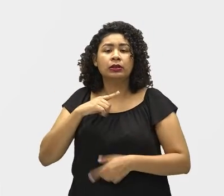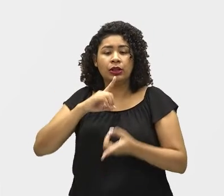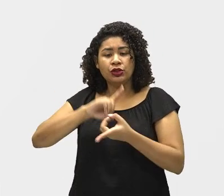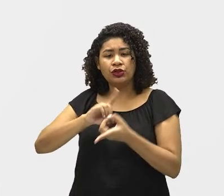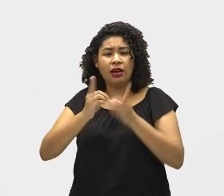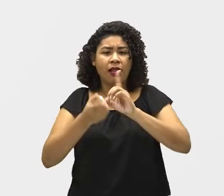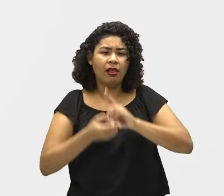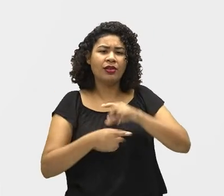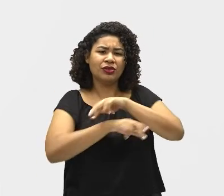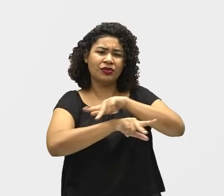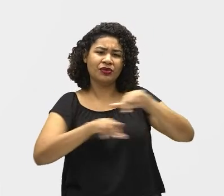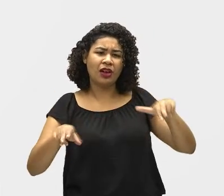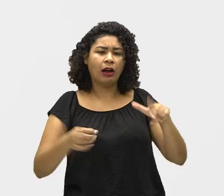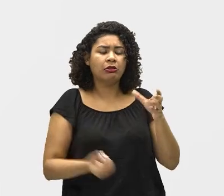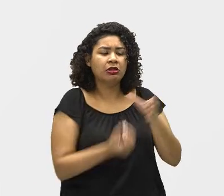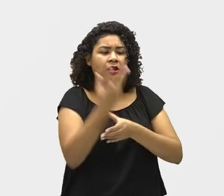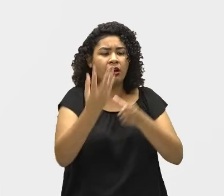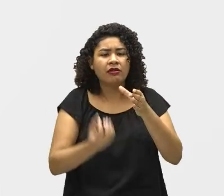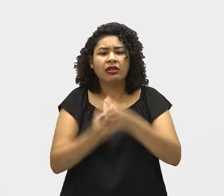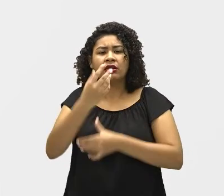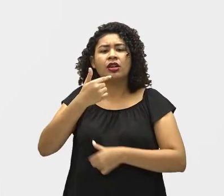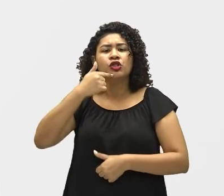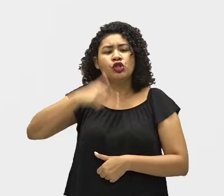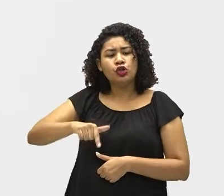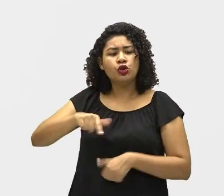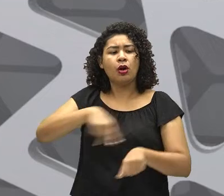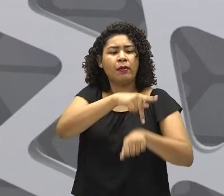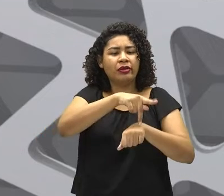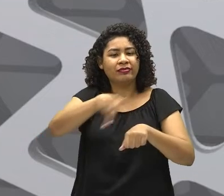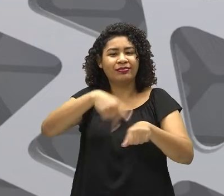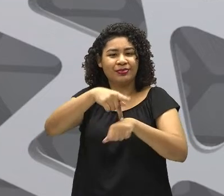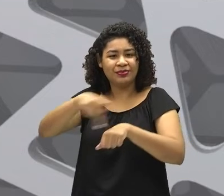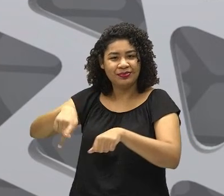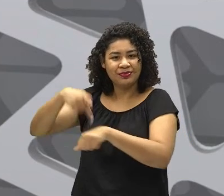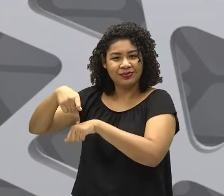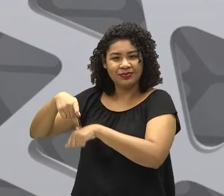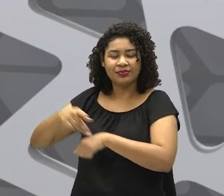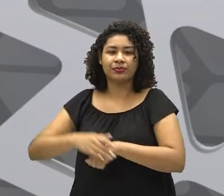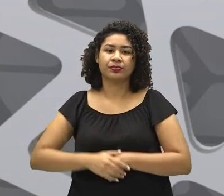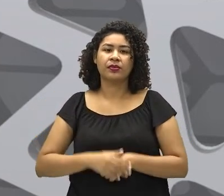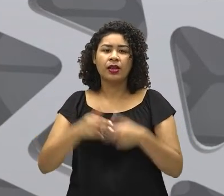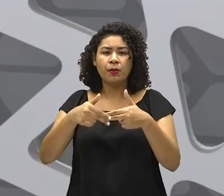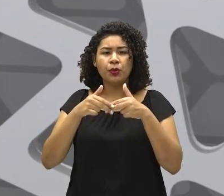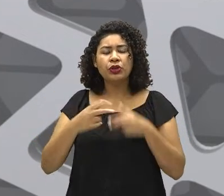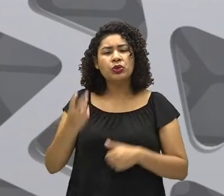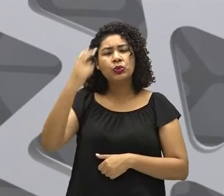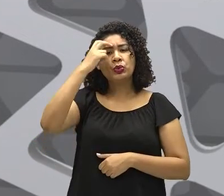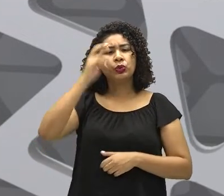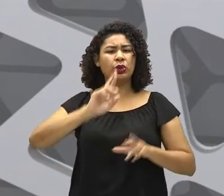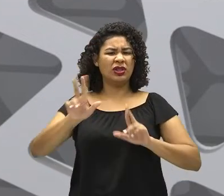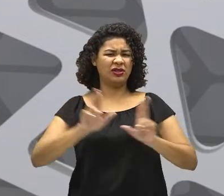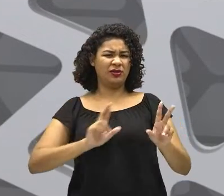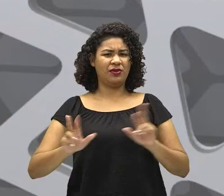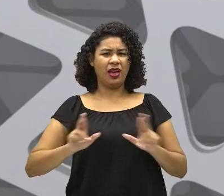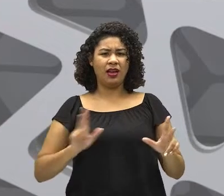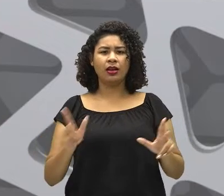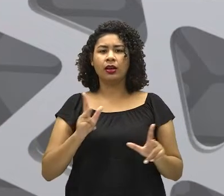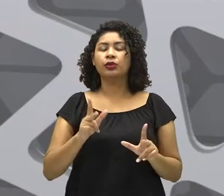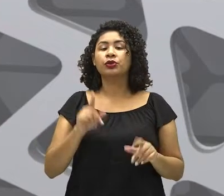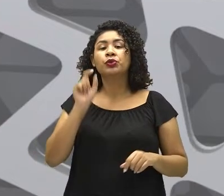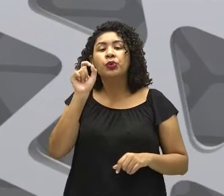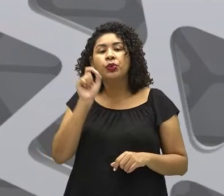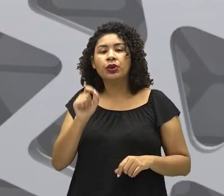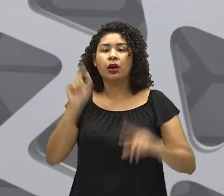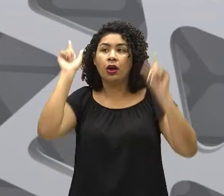línguas nacionais. Então nós sabemos aí que para compor esse cenário, culturas diferentes foram juntadas, a grega e